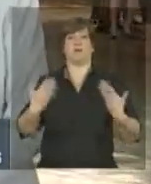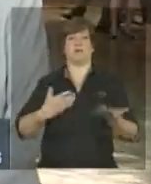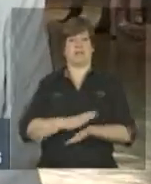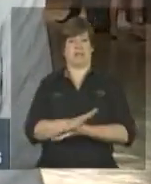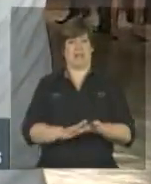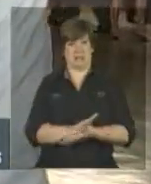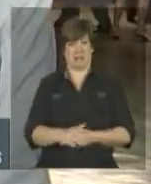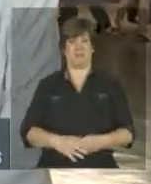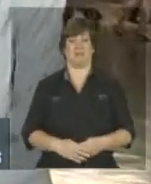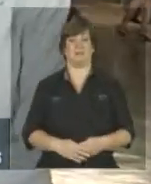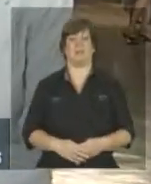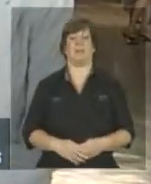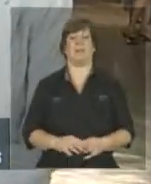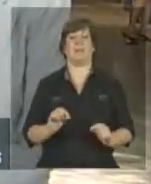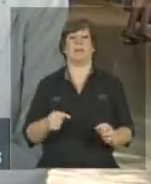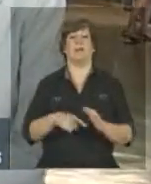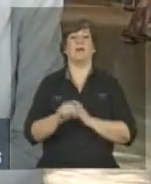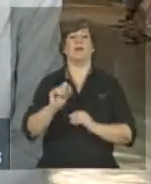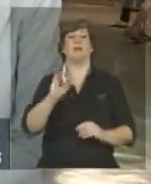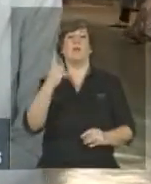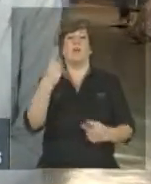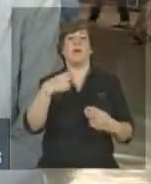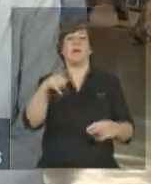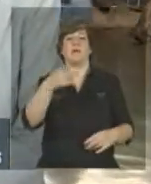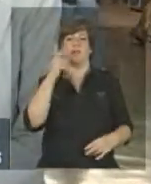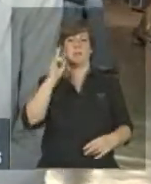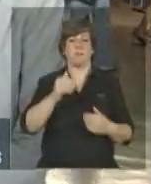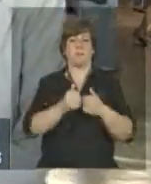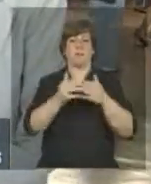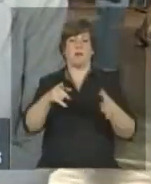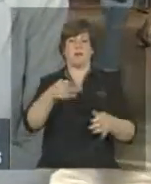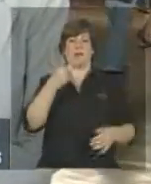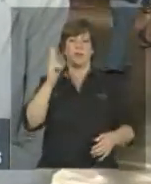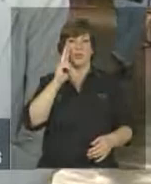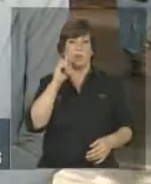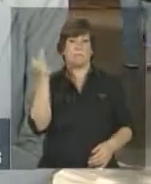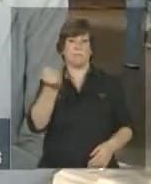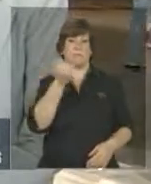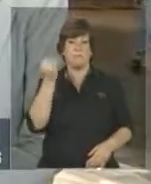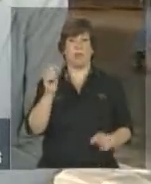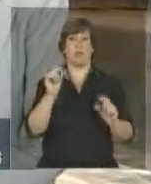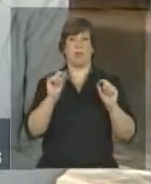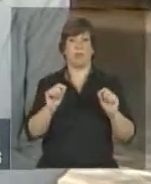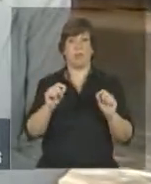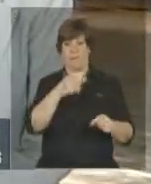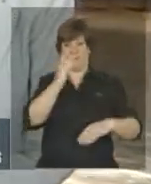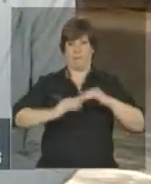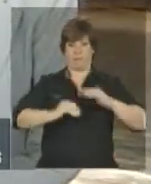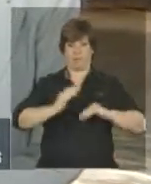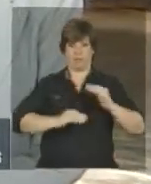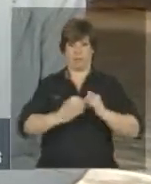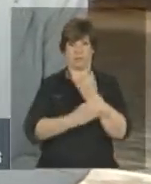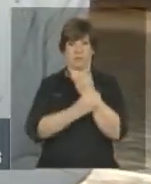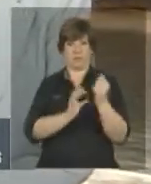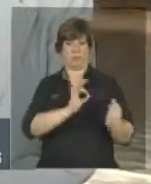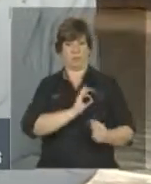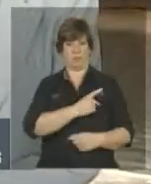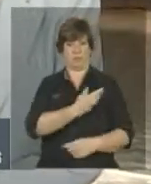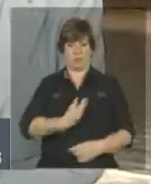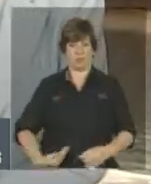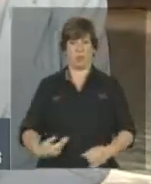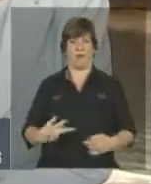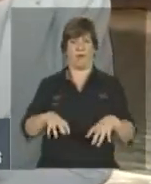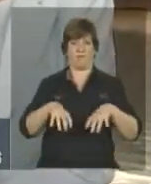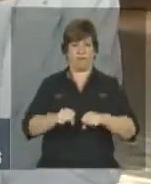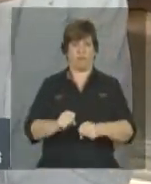ameaças. Ministra, só para a gente falar uma coisa que a senhora citou na abertura também, a importância da formação dos profissionais de segurança pública para